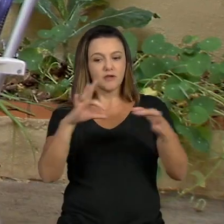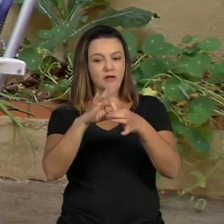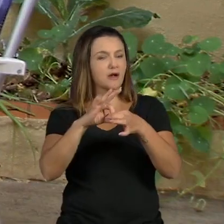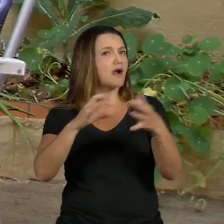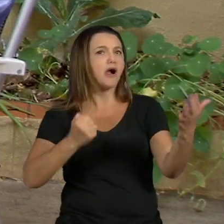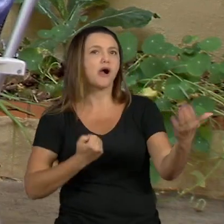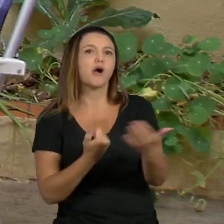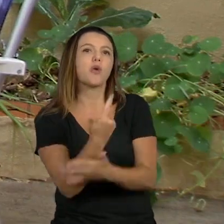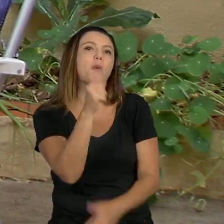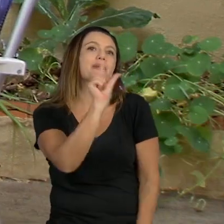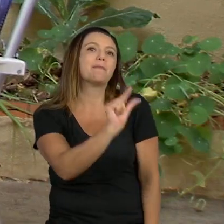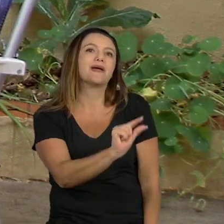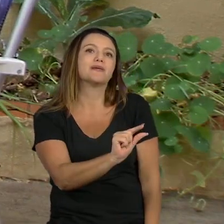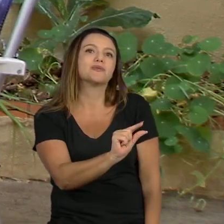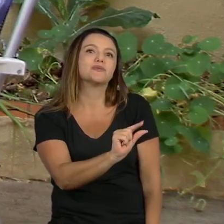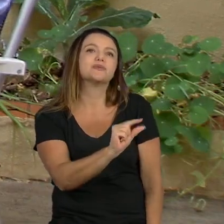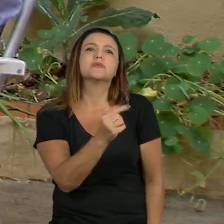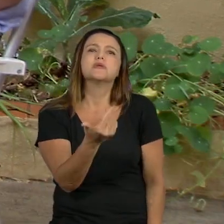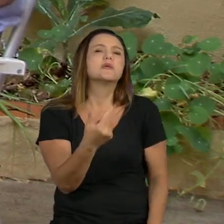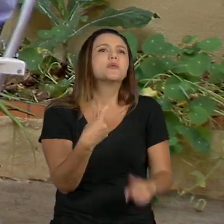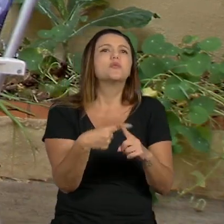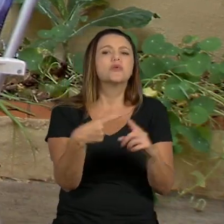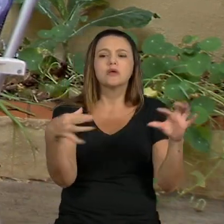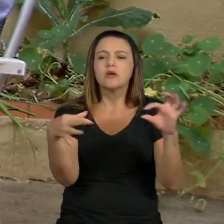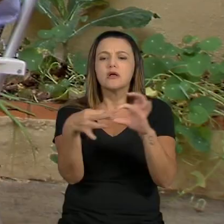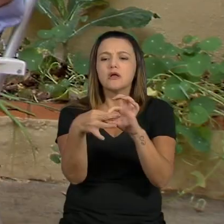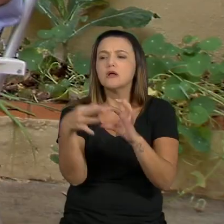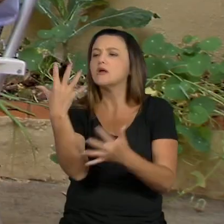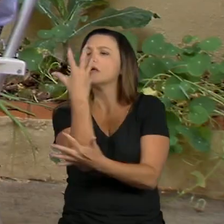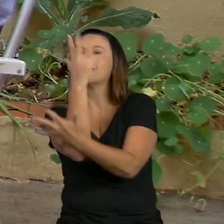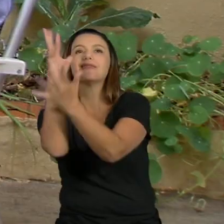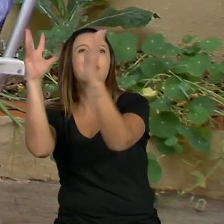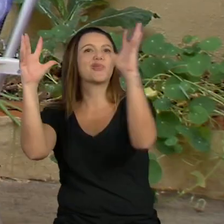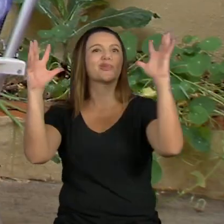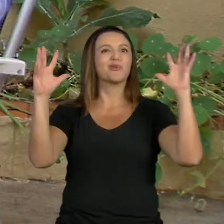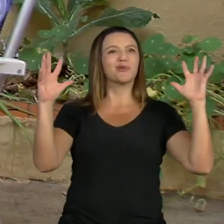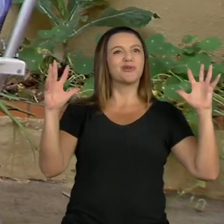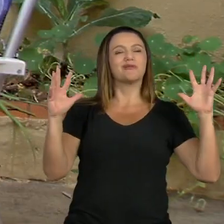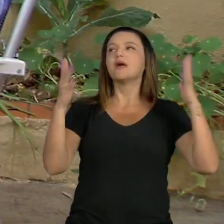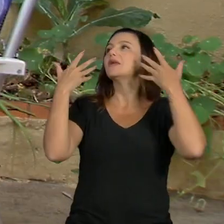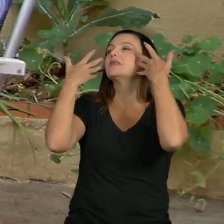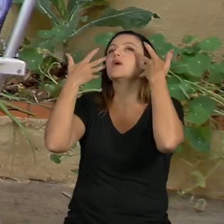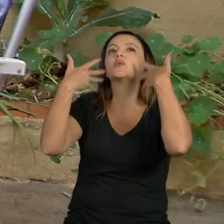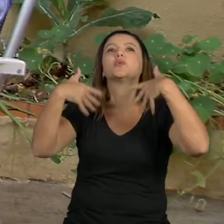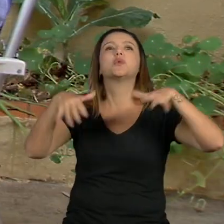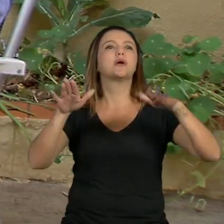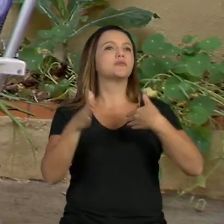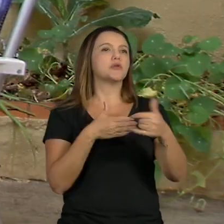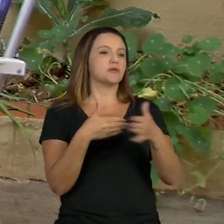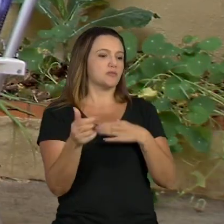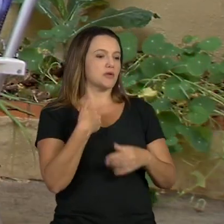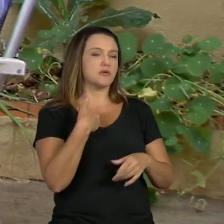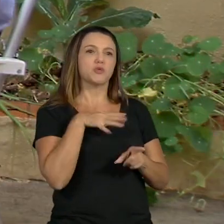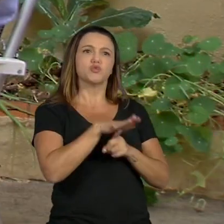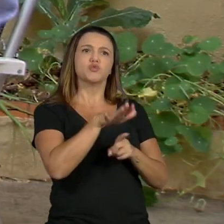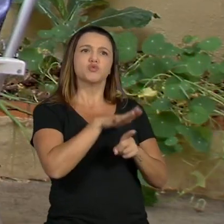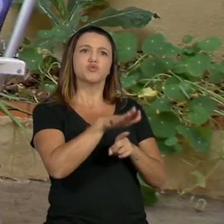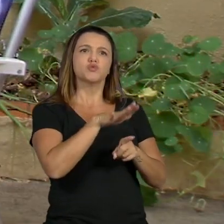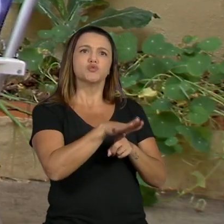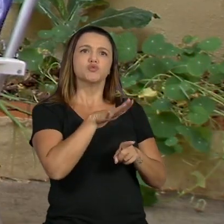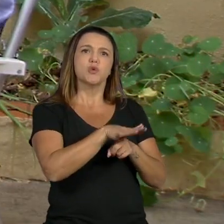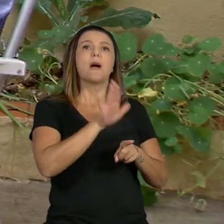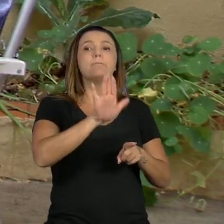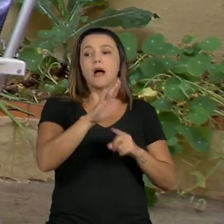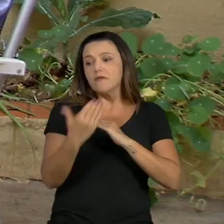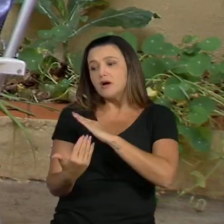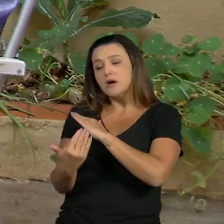com a natureza, ele faz com que a gente entenda quais são as soluções naturais, independente de consumo que eu posso ter acesso, que vai me